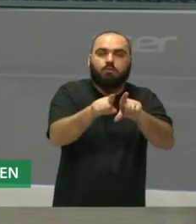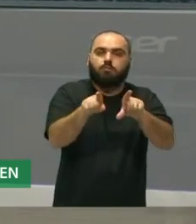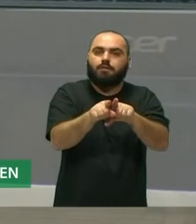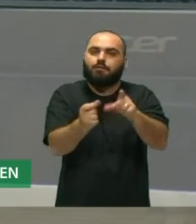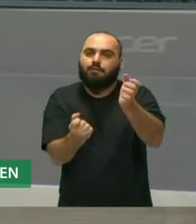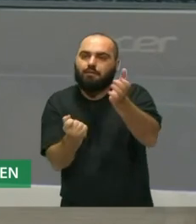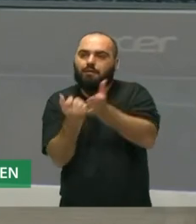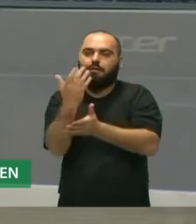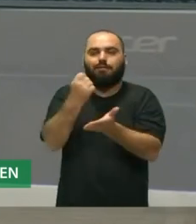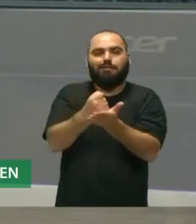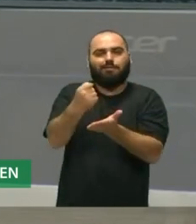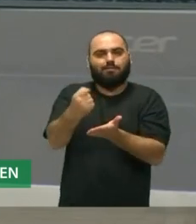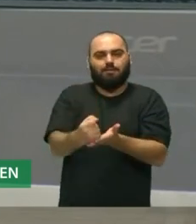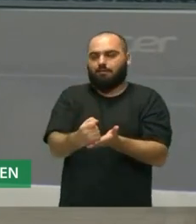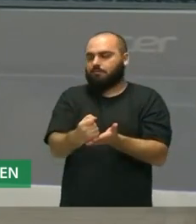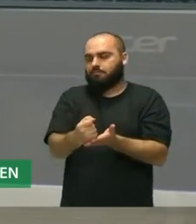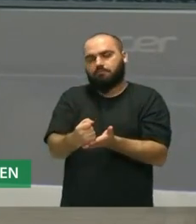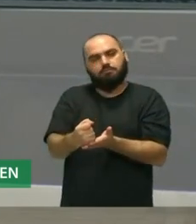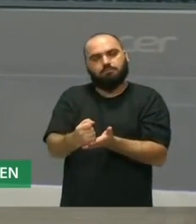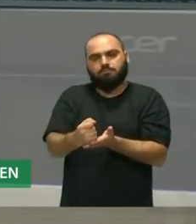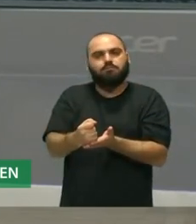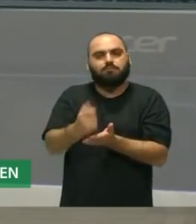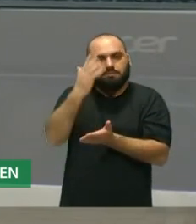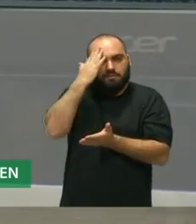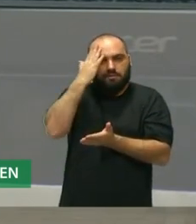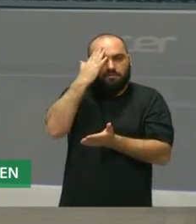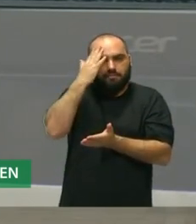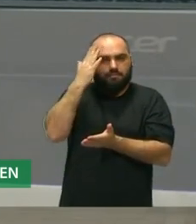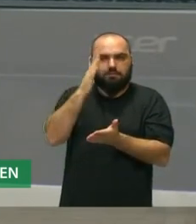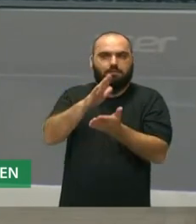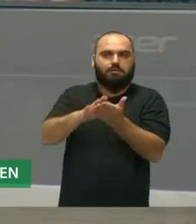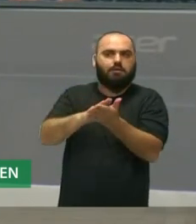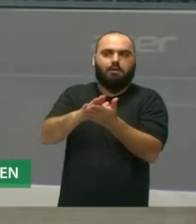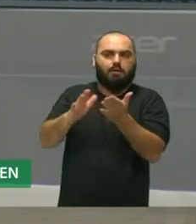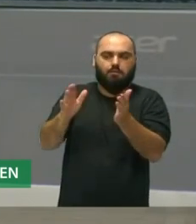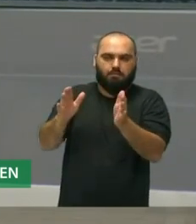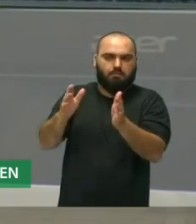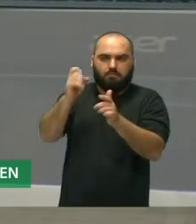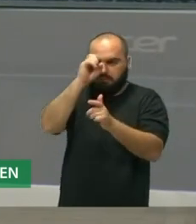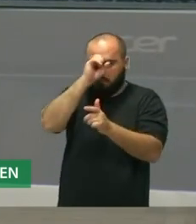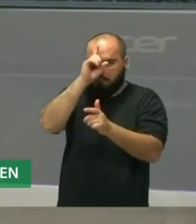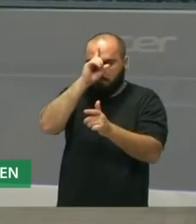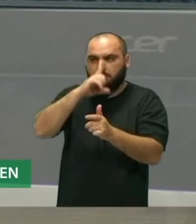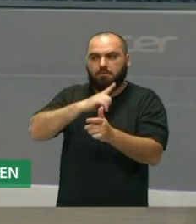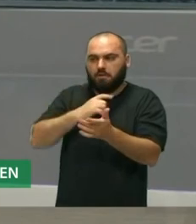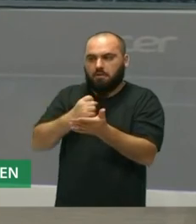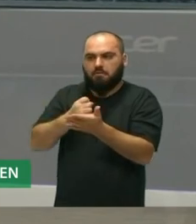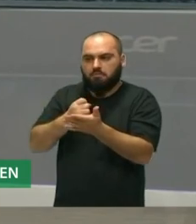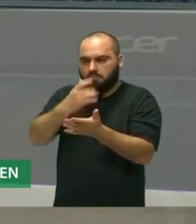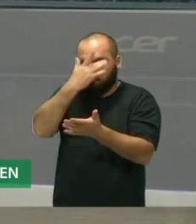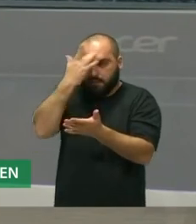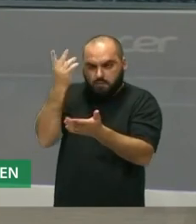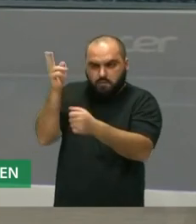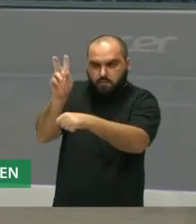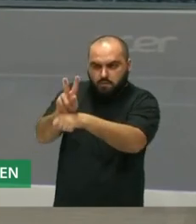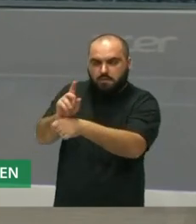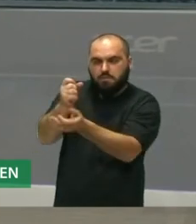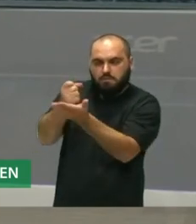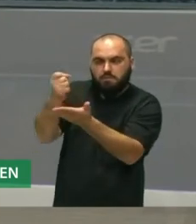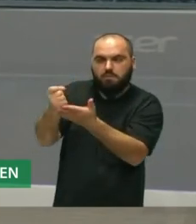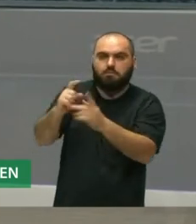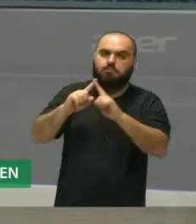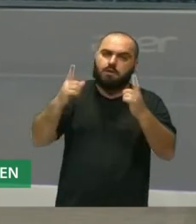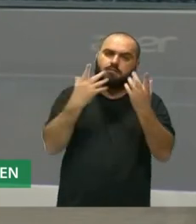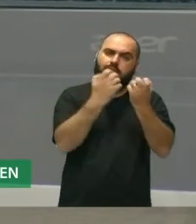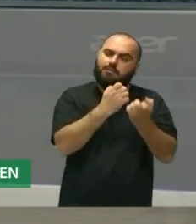dos seus contratos, sem nenhum demérito aos construtores de contratos que o hospital tem, mas se a gente puder auxiliar para ver